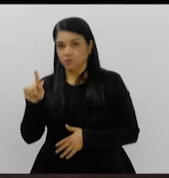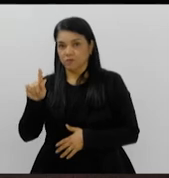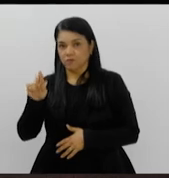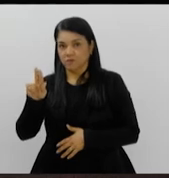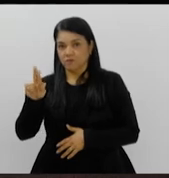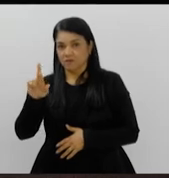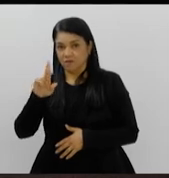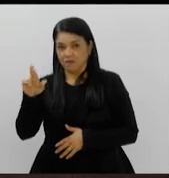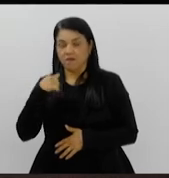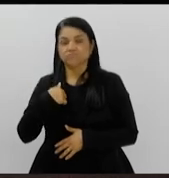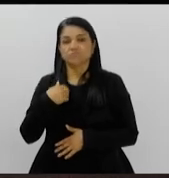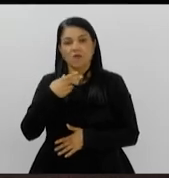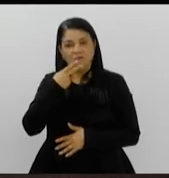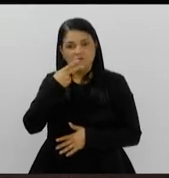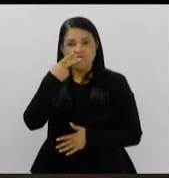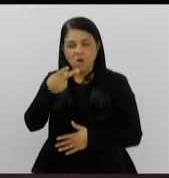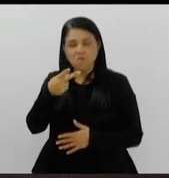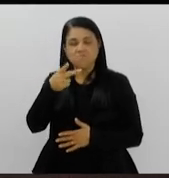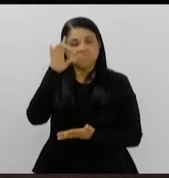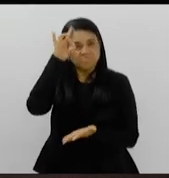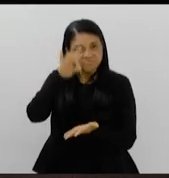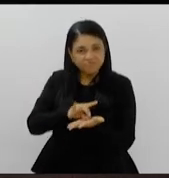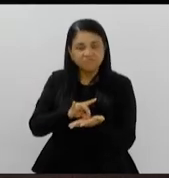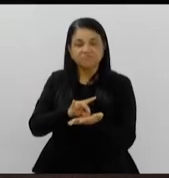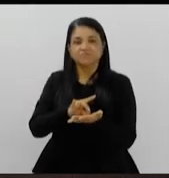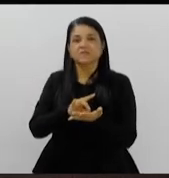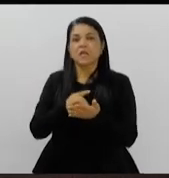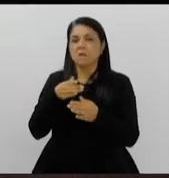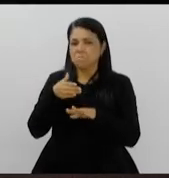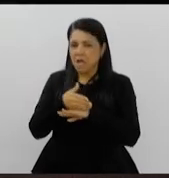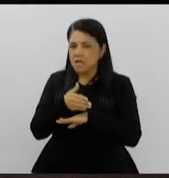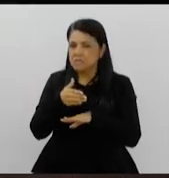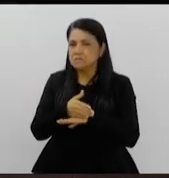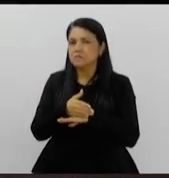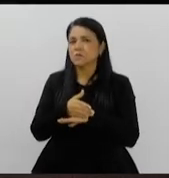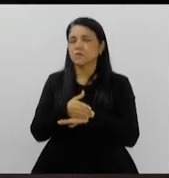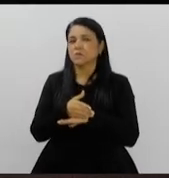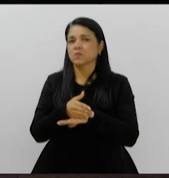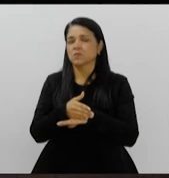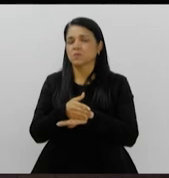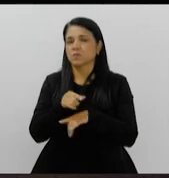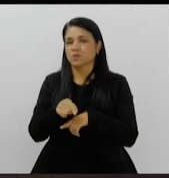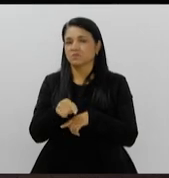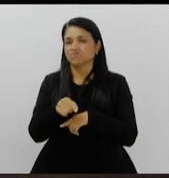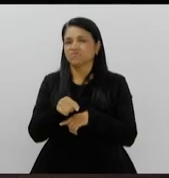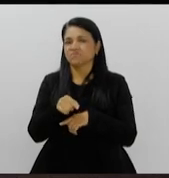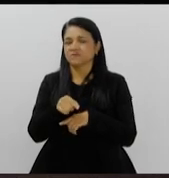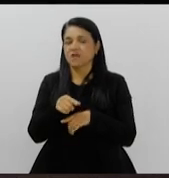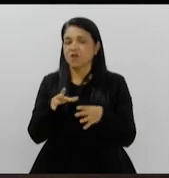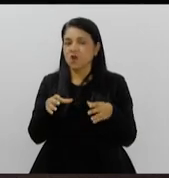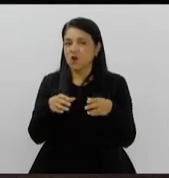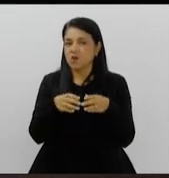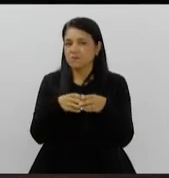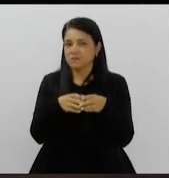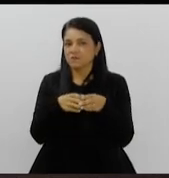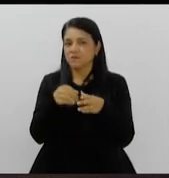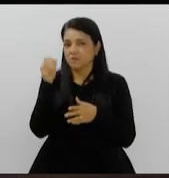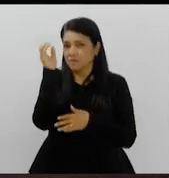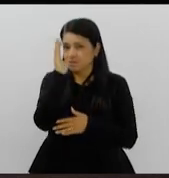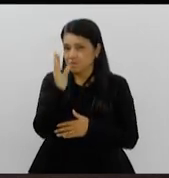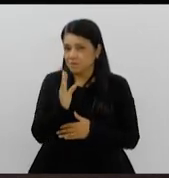participação nesses atos, conforme relatado à Comissão Nacional da Verdade, e